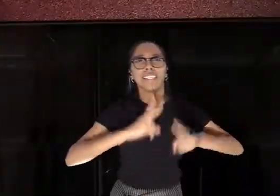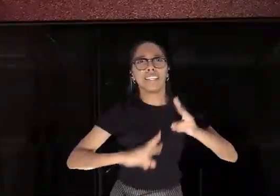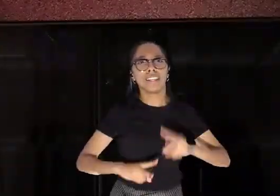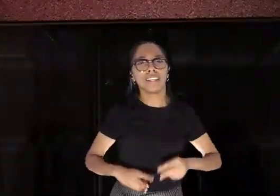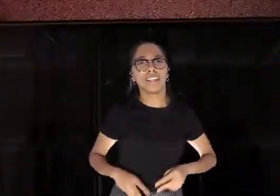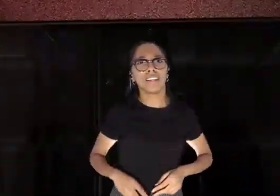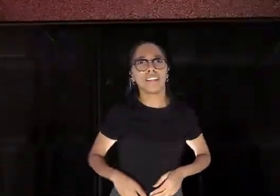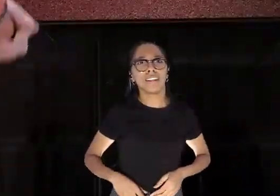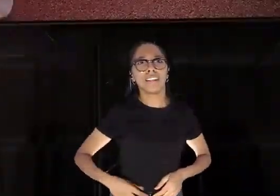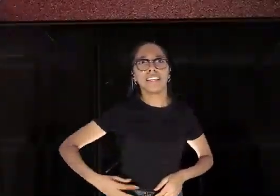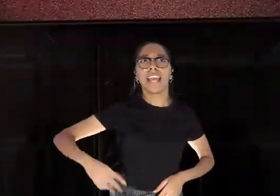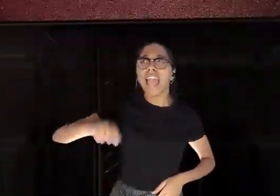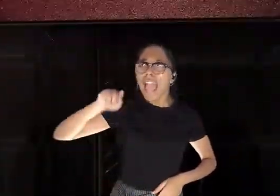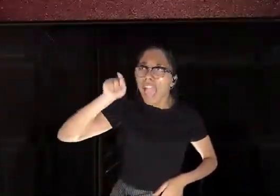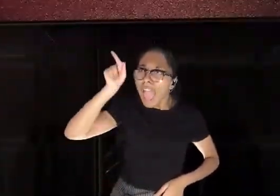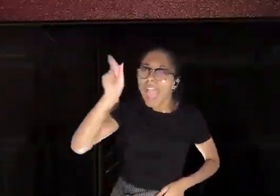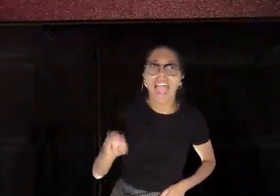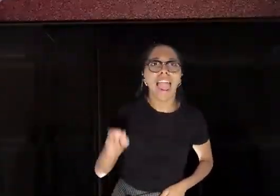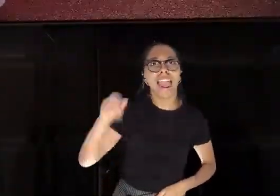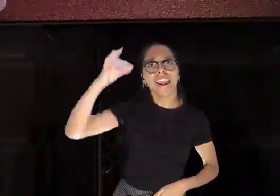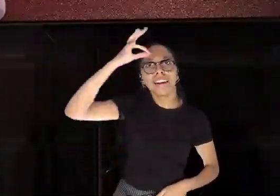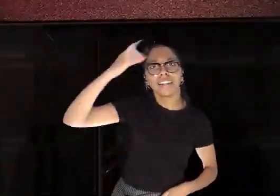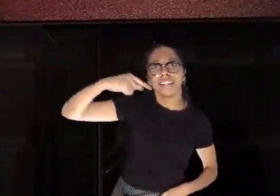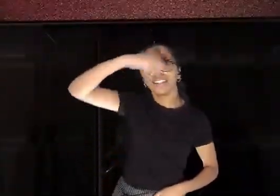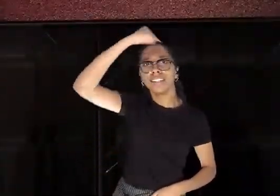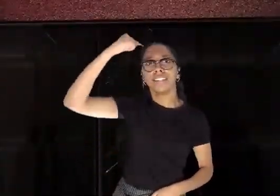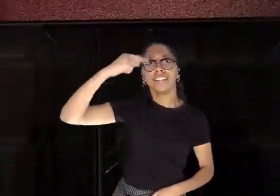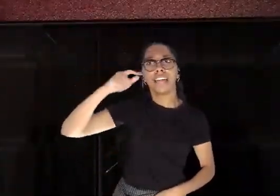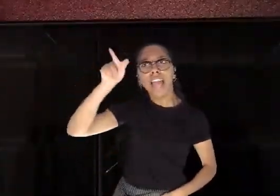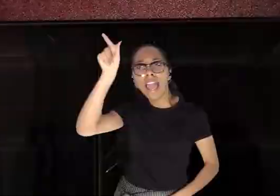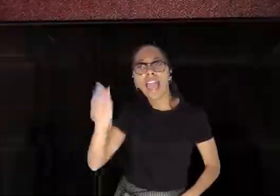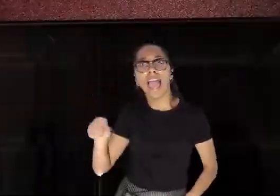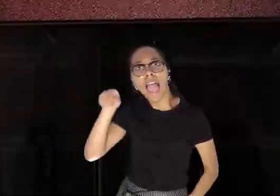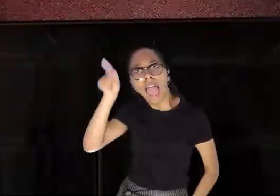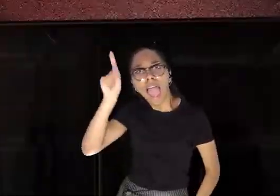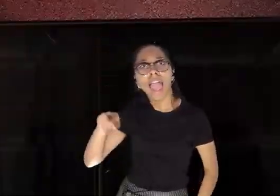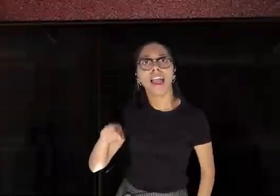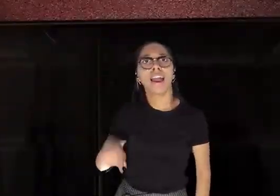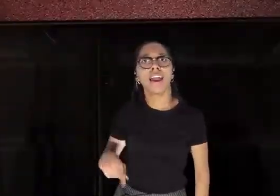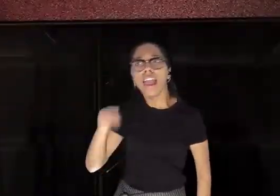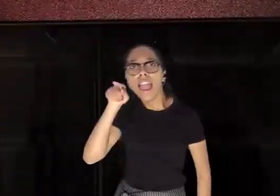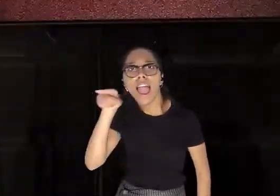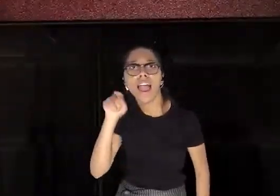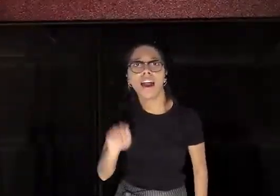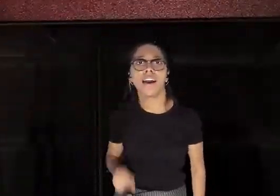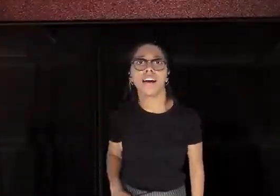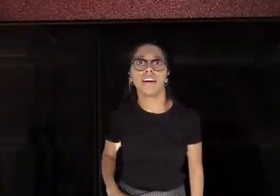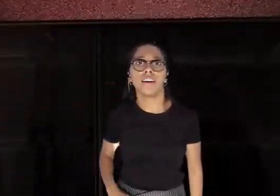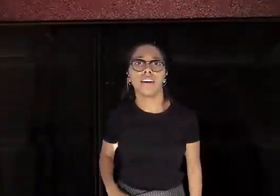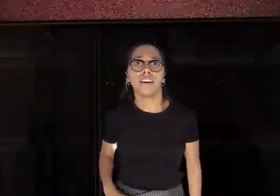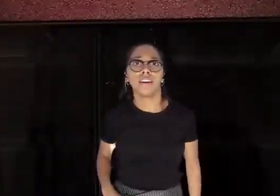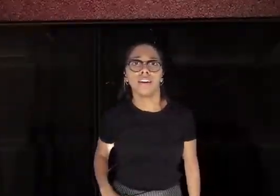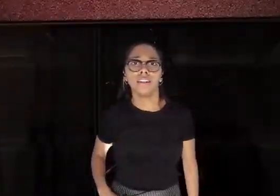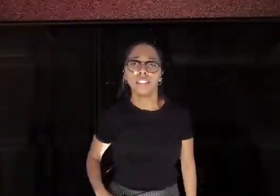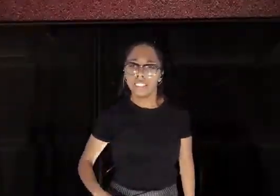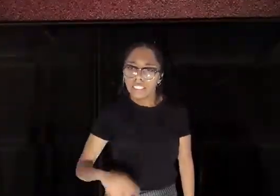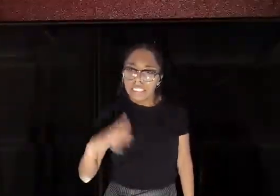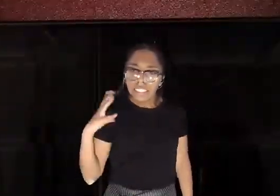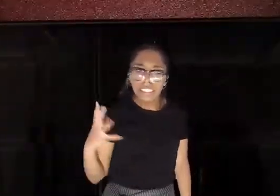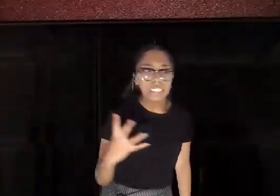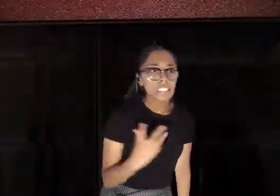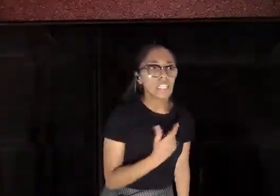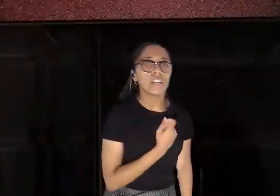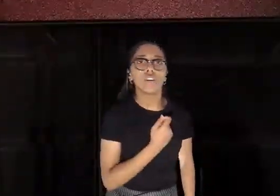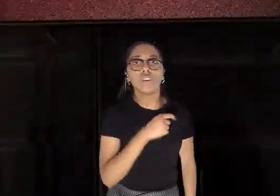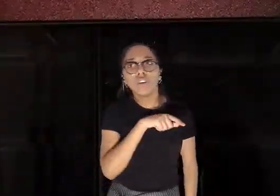Santo. Respeita o Espírito Santo, é o Espírito Santo que garante a minha salvação.